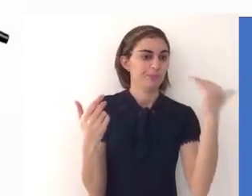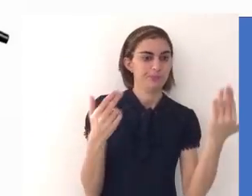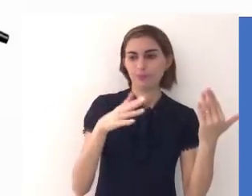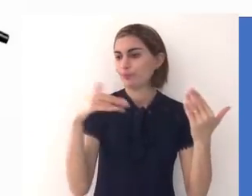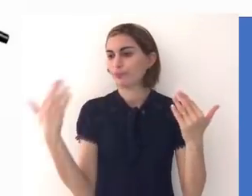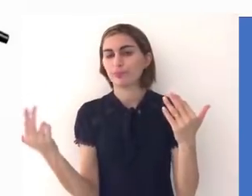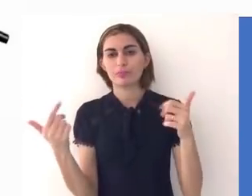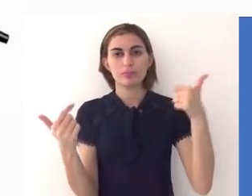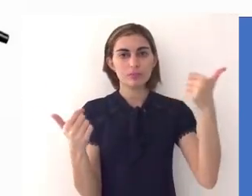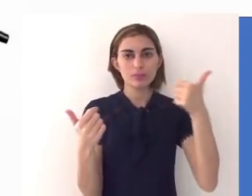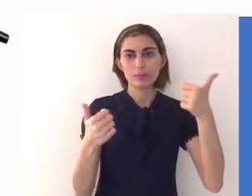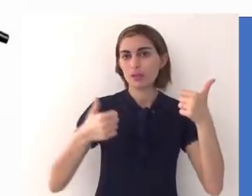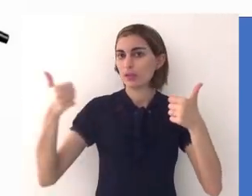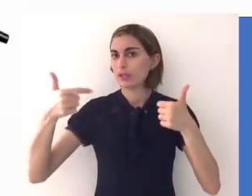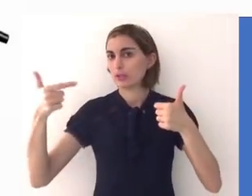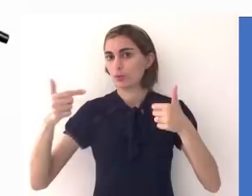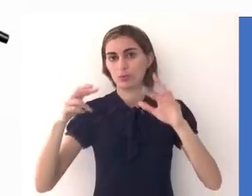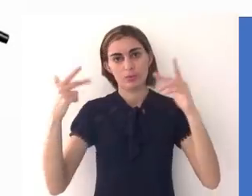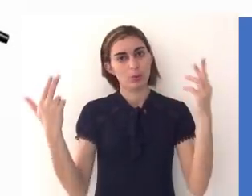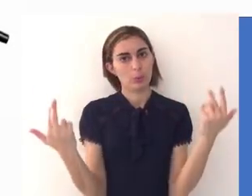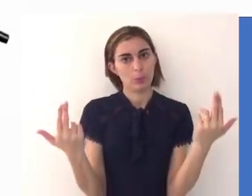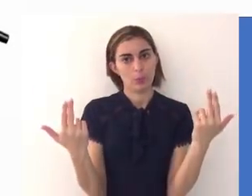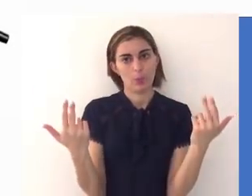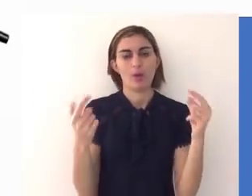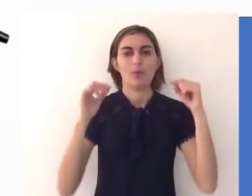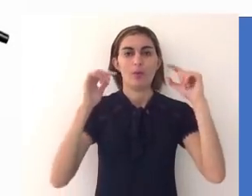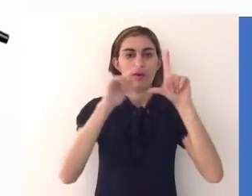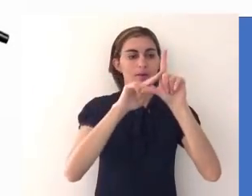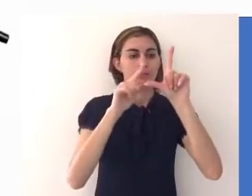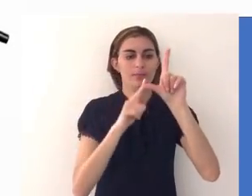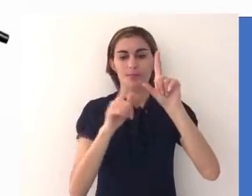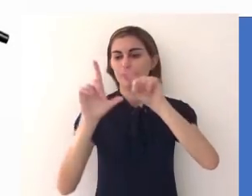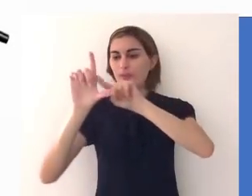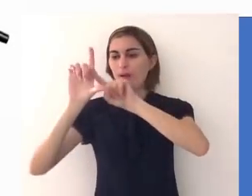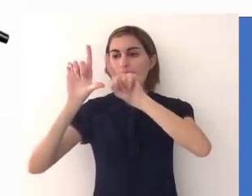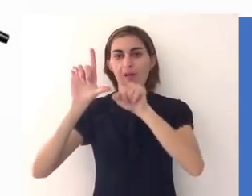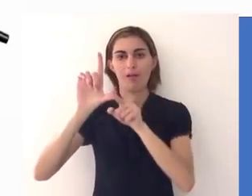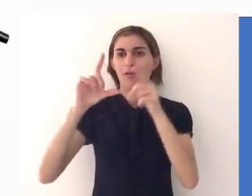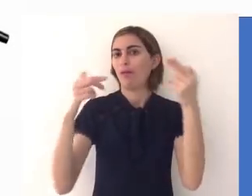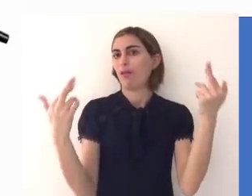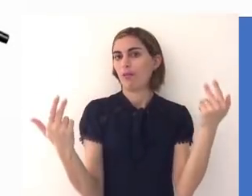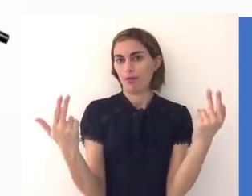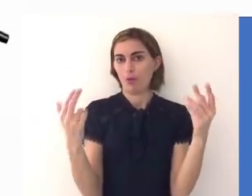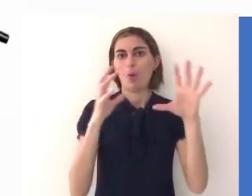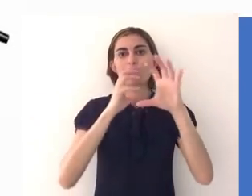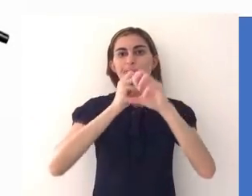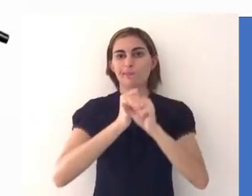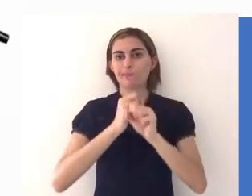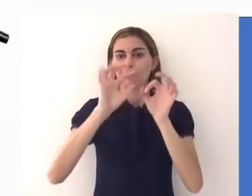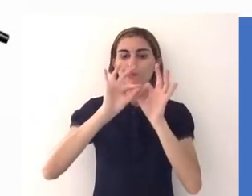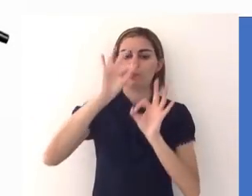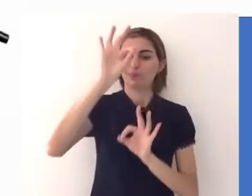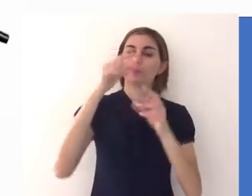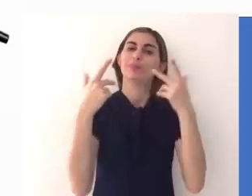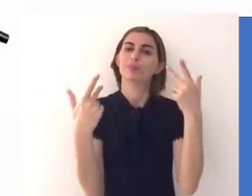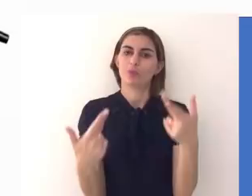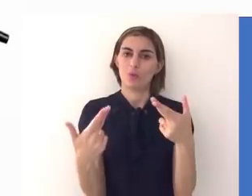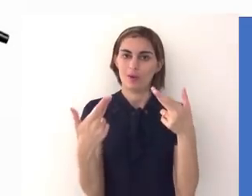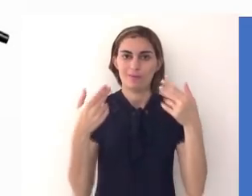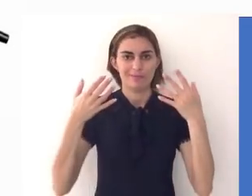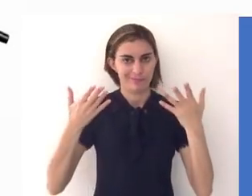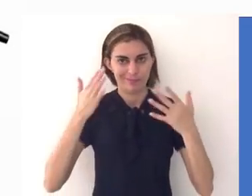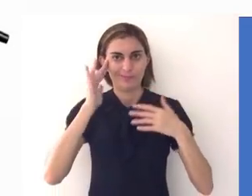com o segundo e cada ângulo também tem a mesma medida do segundo triângulo,